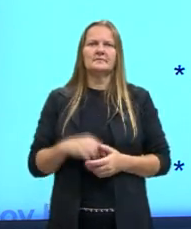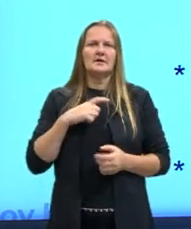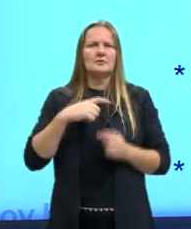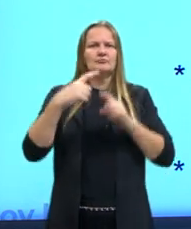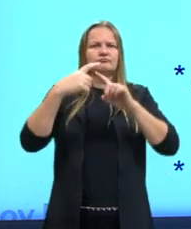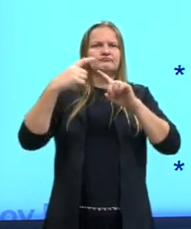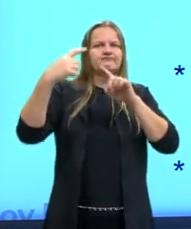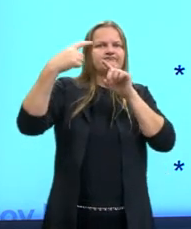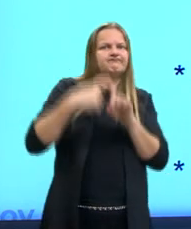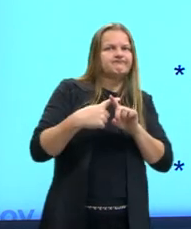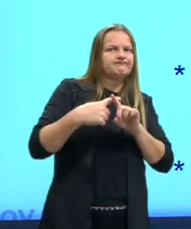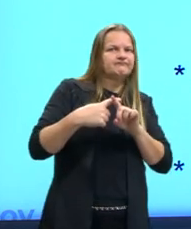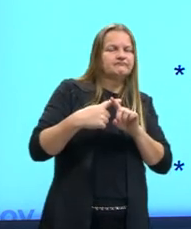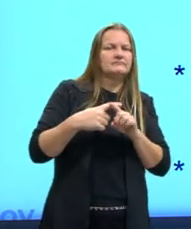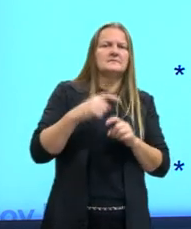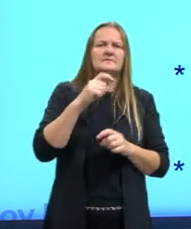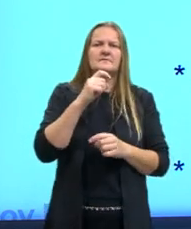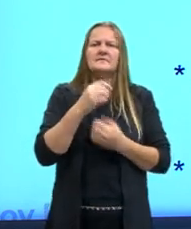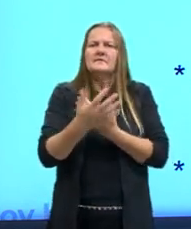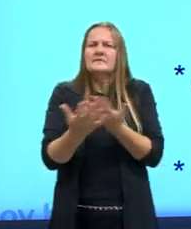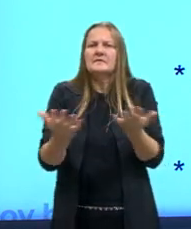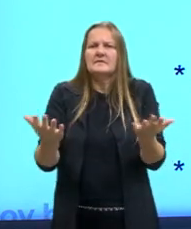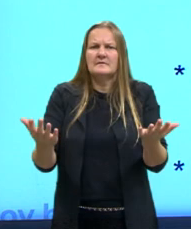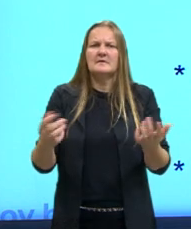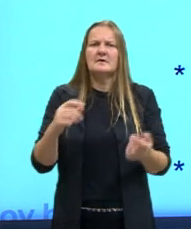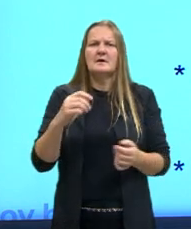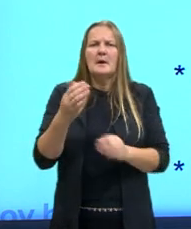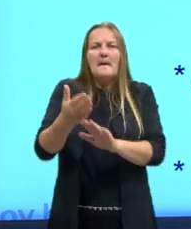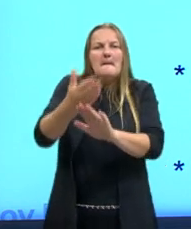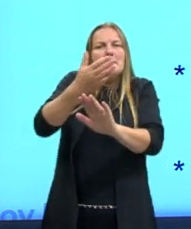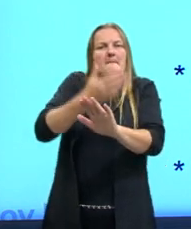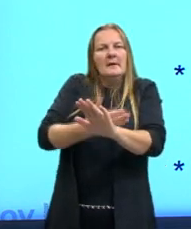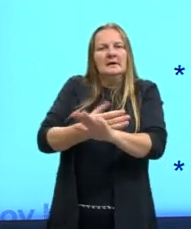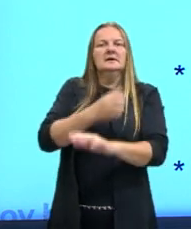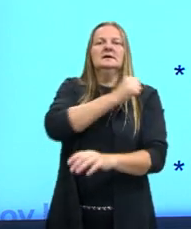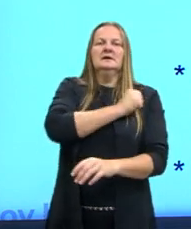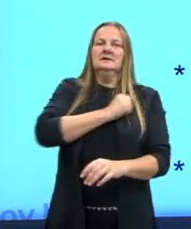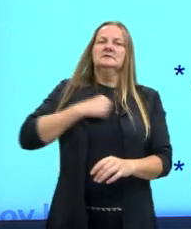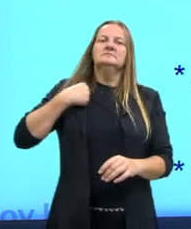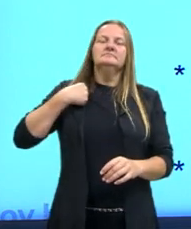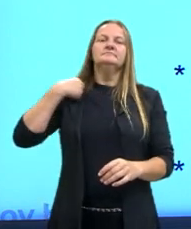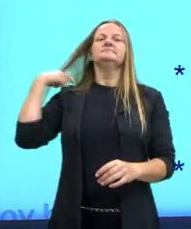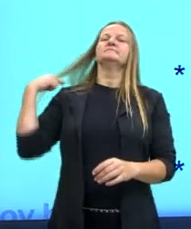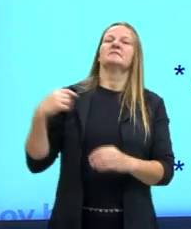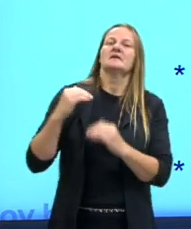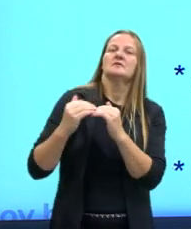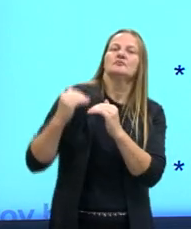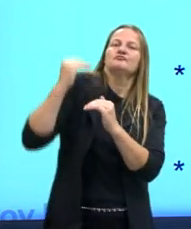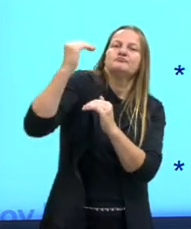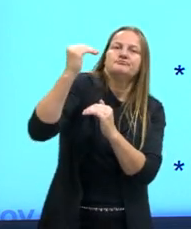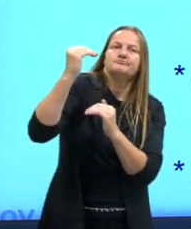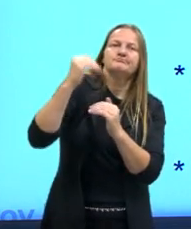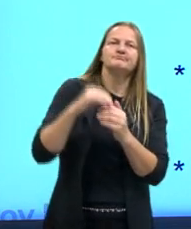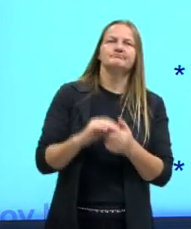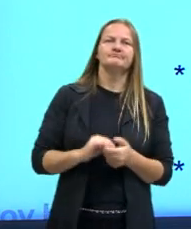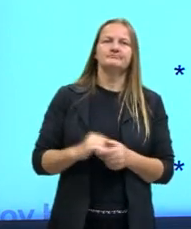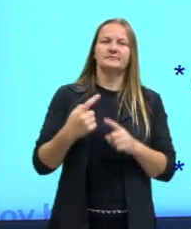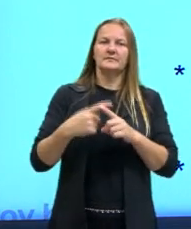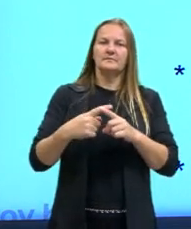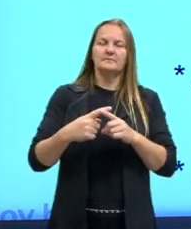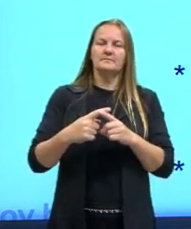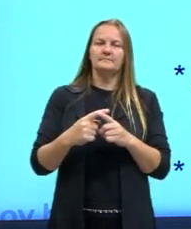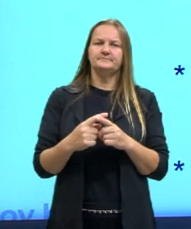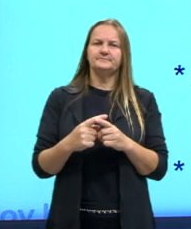essa oposição em relação à natureza que era aos pré-socráticos eles avanço em relação aos praticados que há um avanço nisso